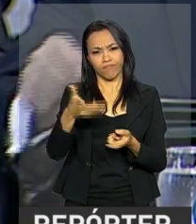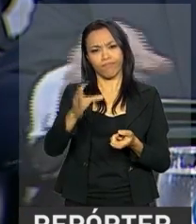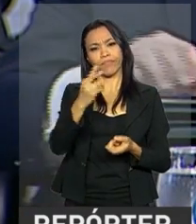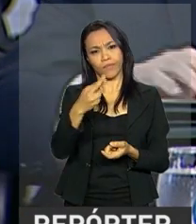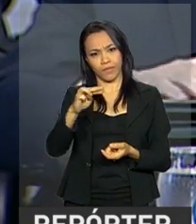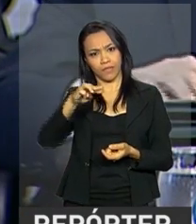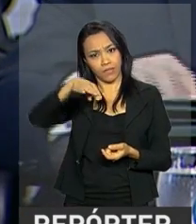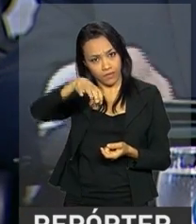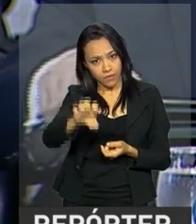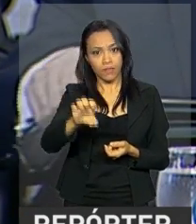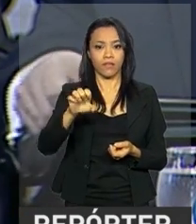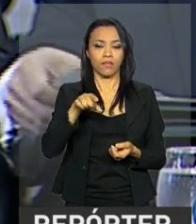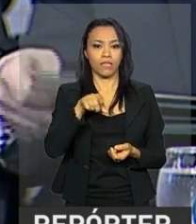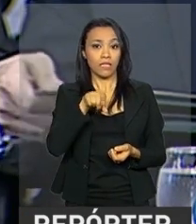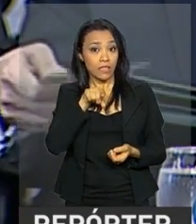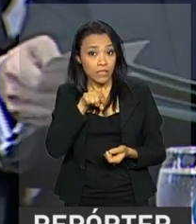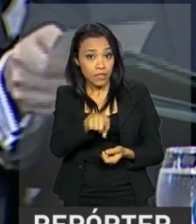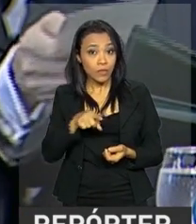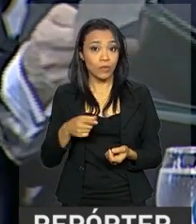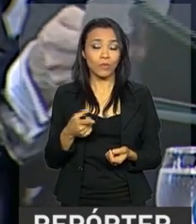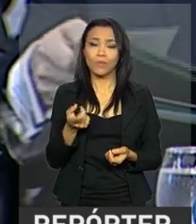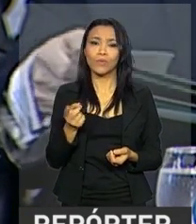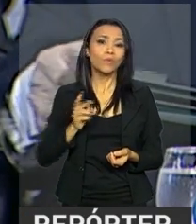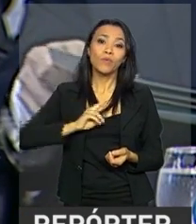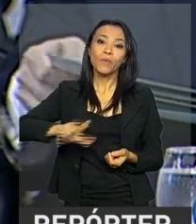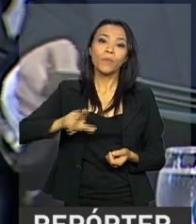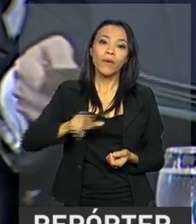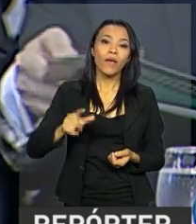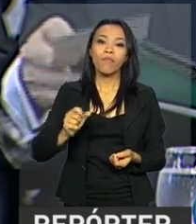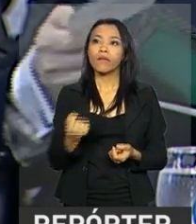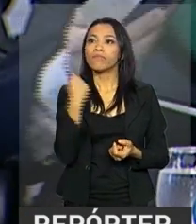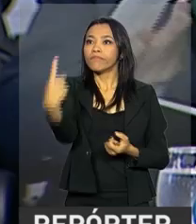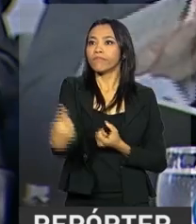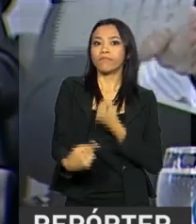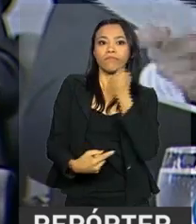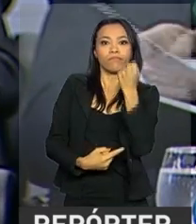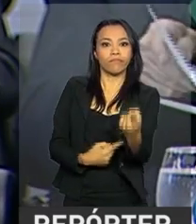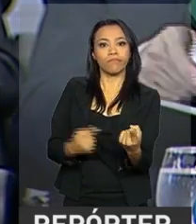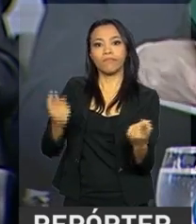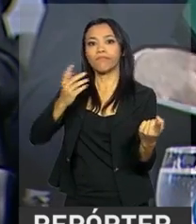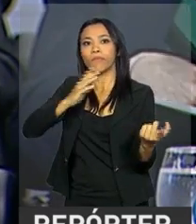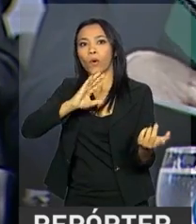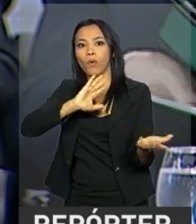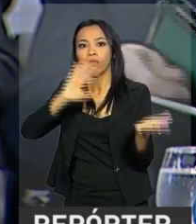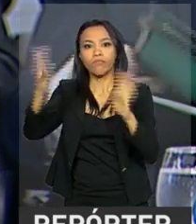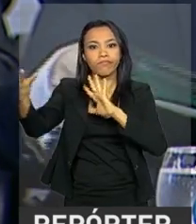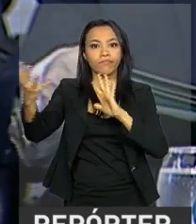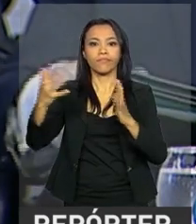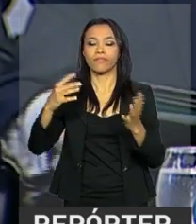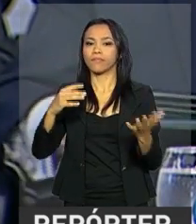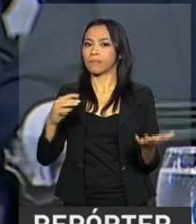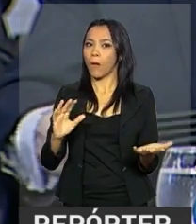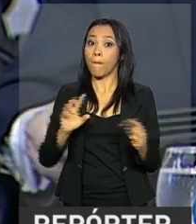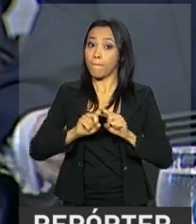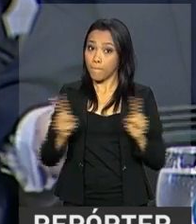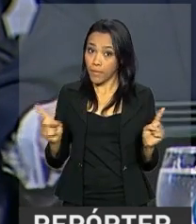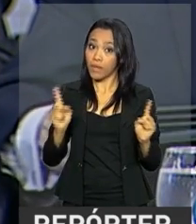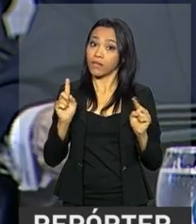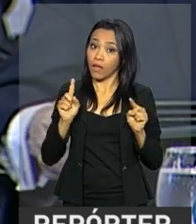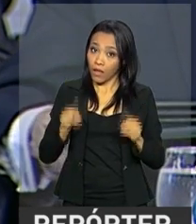saibam que esta não é uma atuação episódica transitórias mas é uma